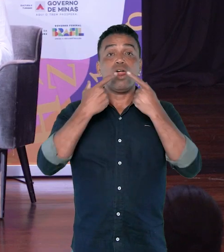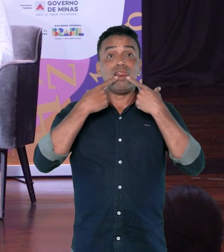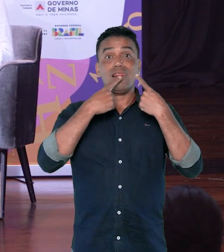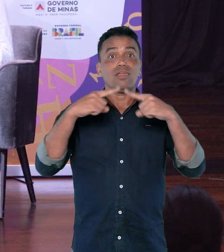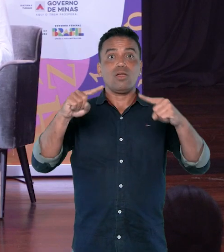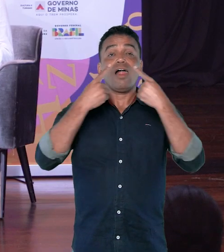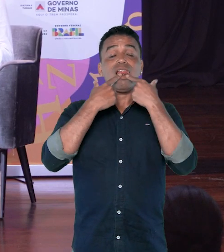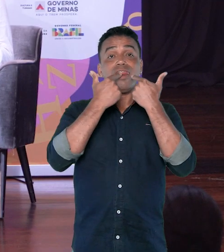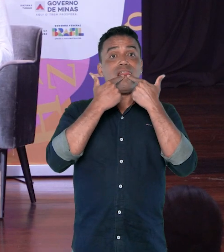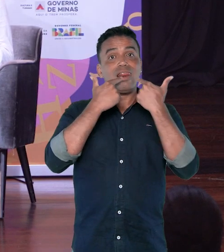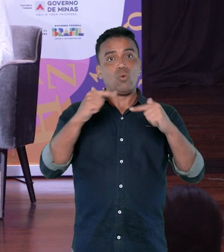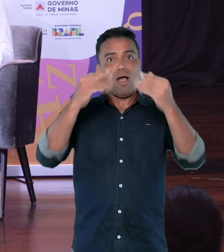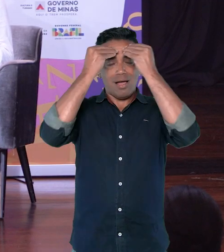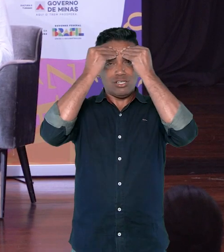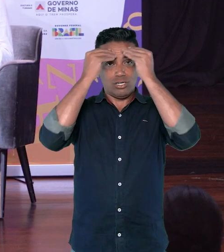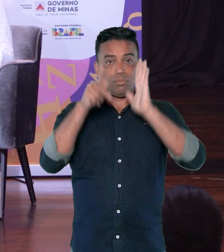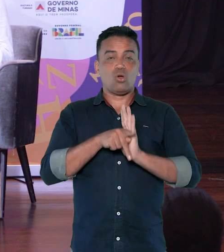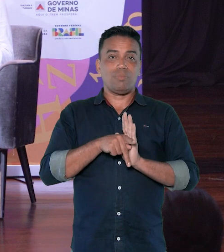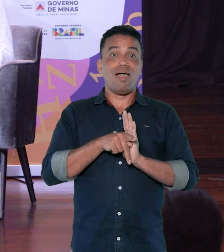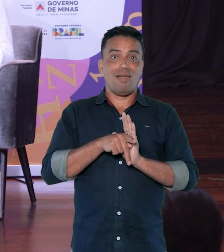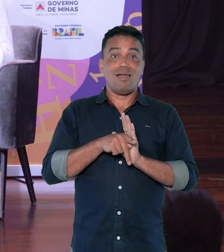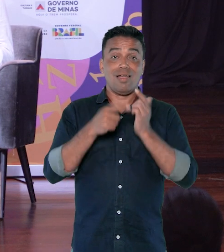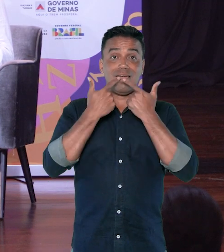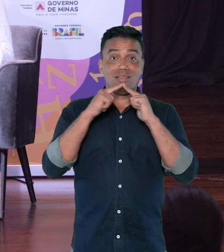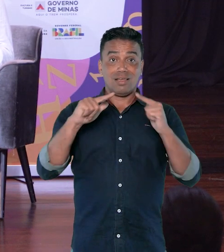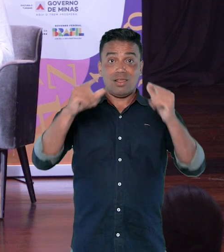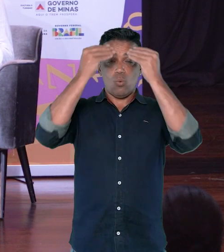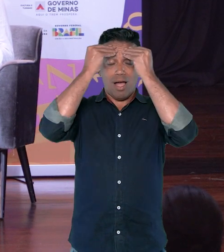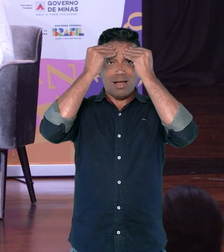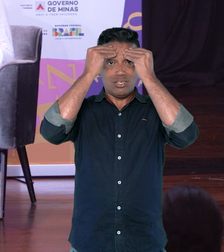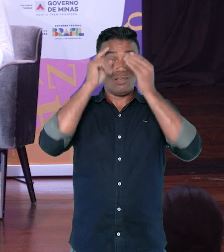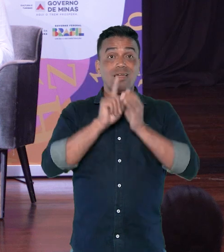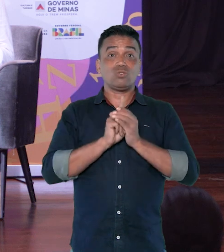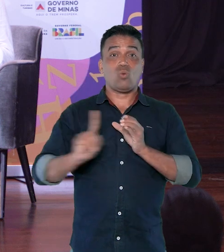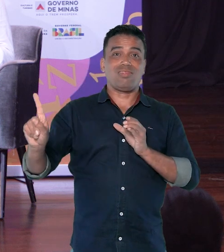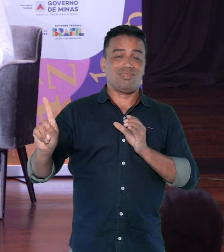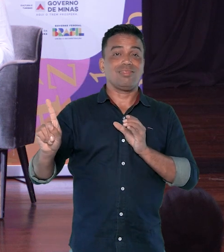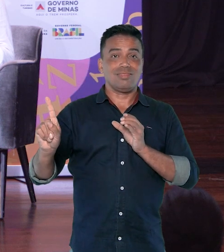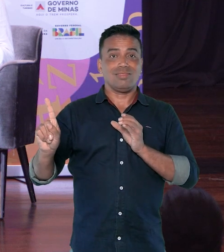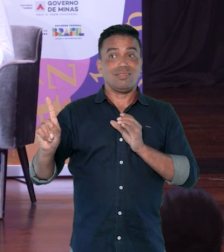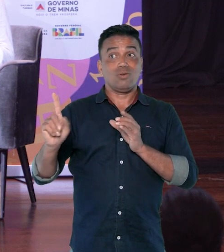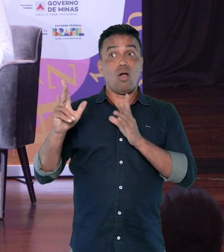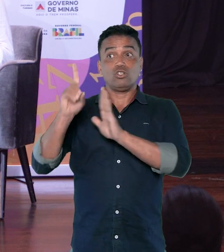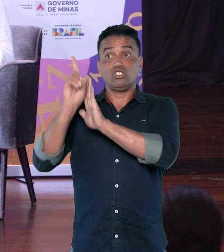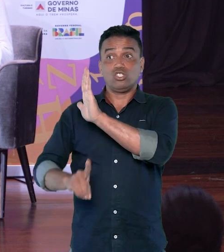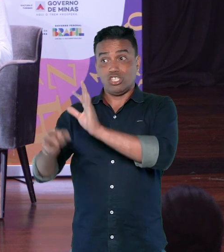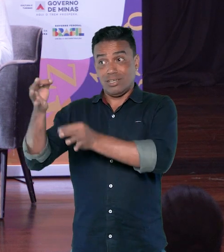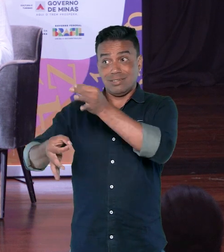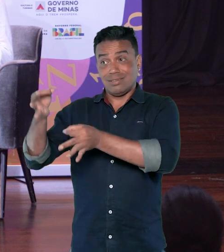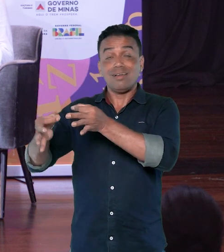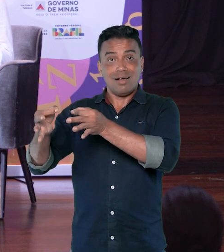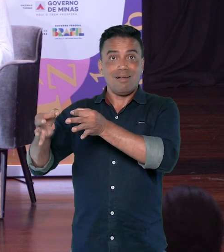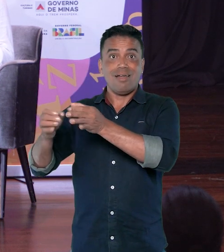ela é excludente. Assim como a linguagem jurídica é excludente, a linguagem acadêmica também é. Né? Te pedem para fazer um